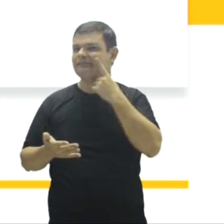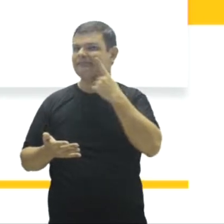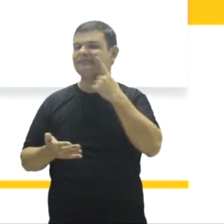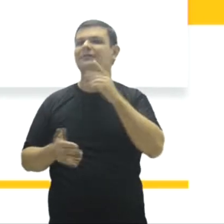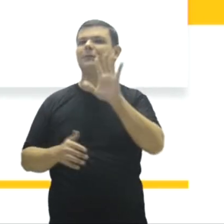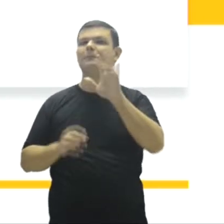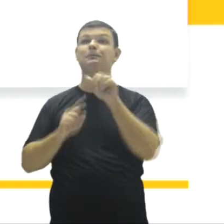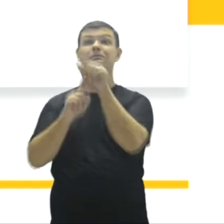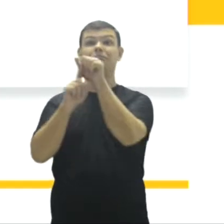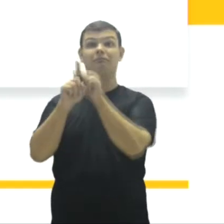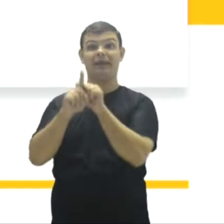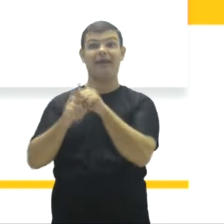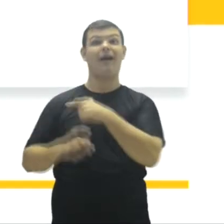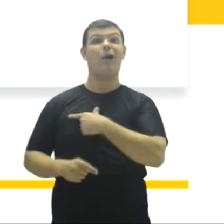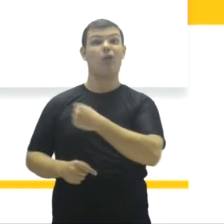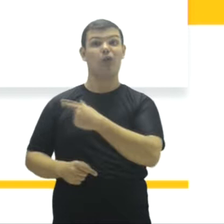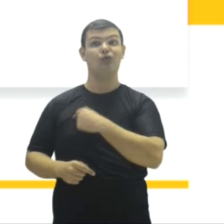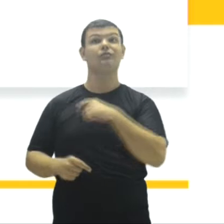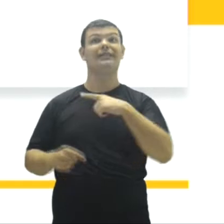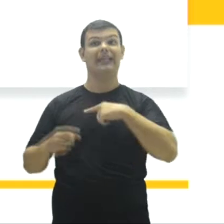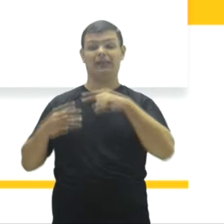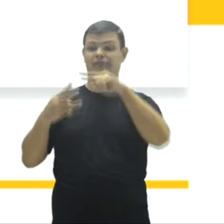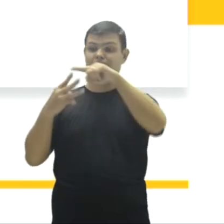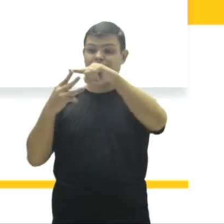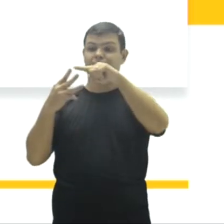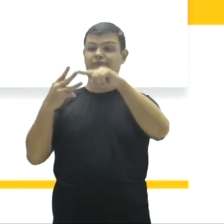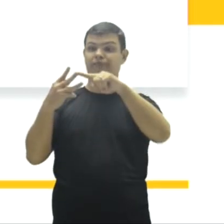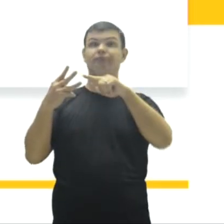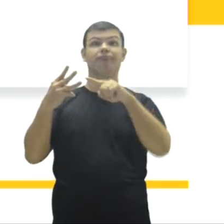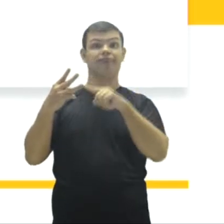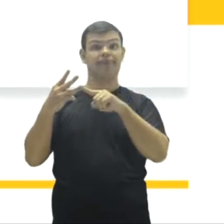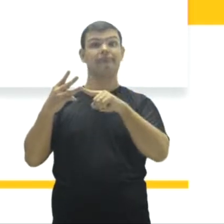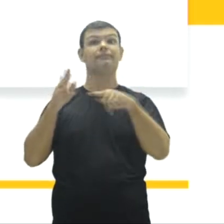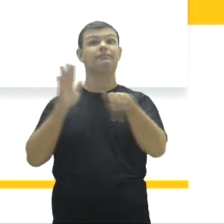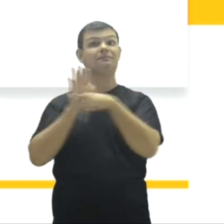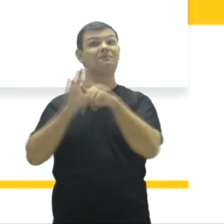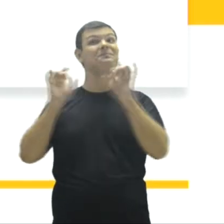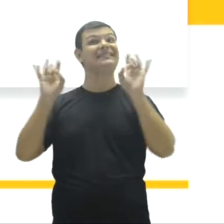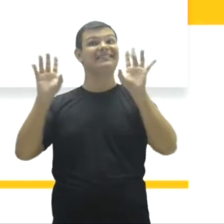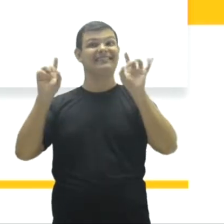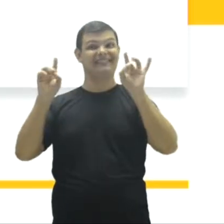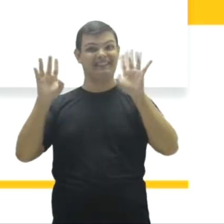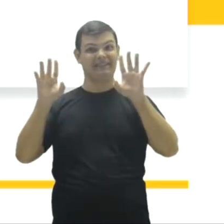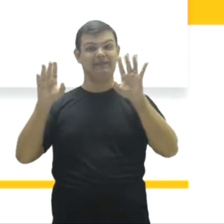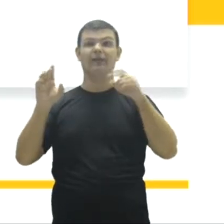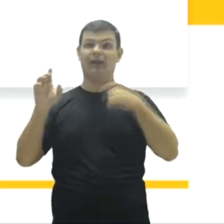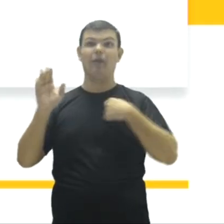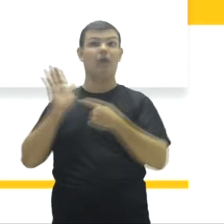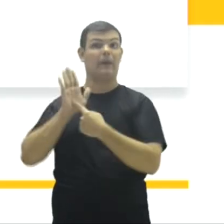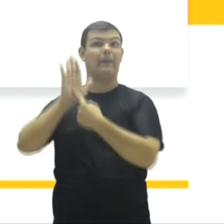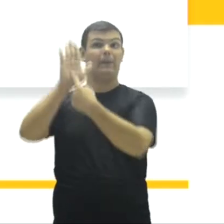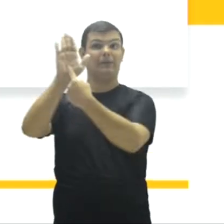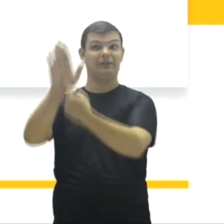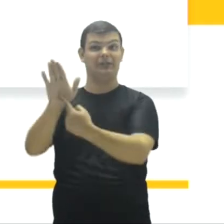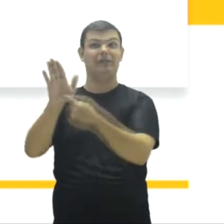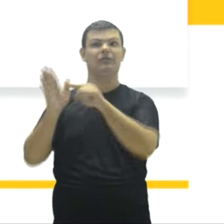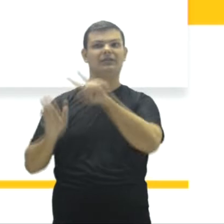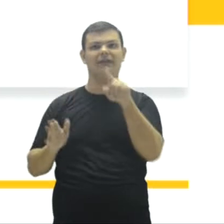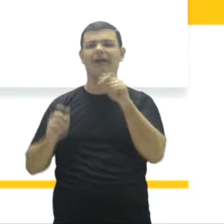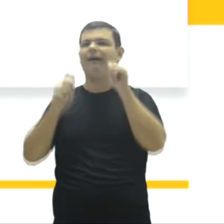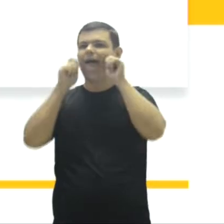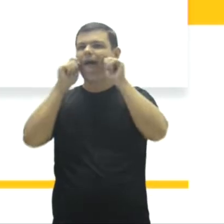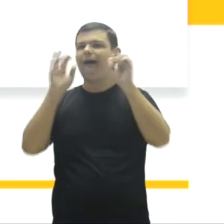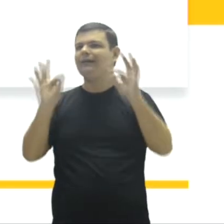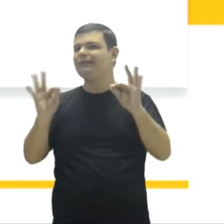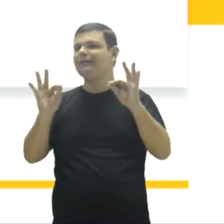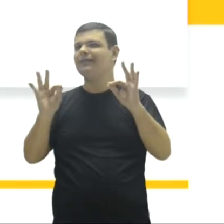mês de agosto, nós temos 3 datas comemorativas que foi mais importante, assim, eu trouxe para vocês ficarem atentos aí no